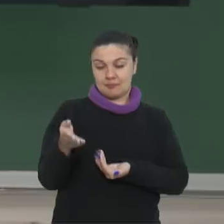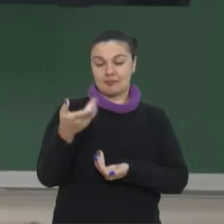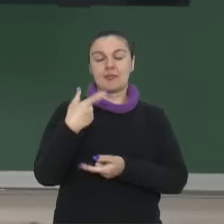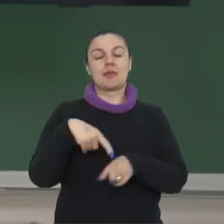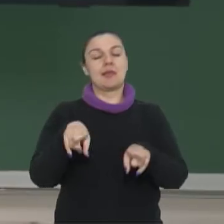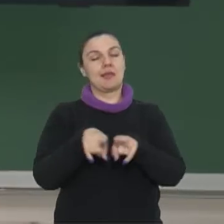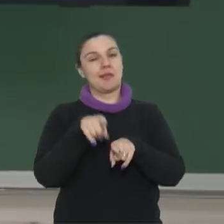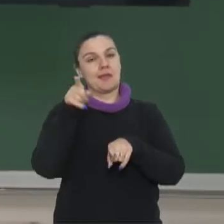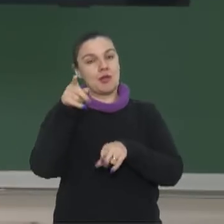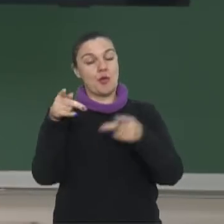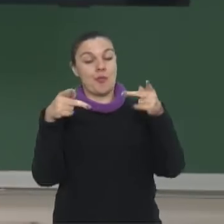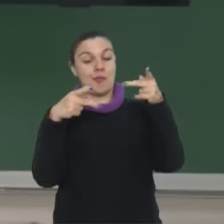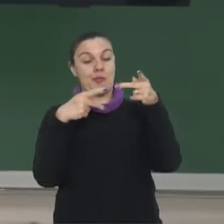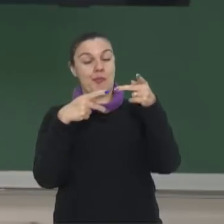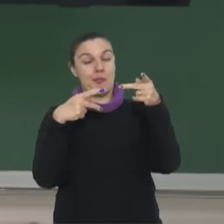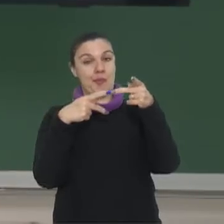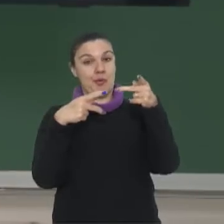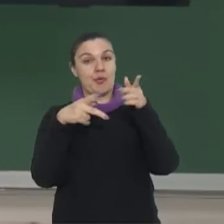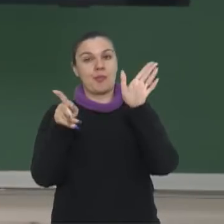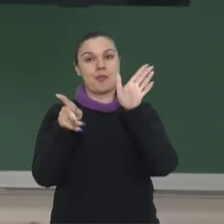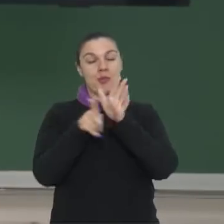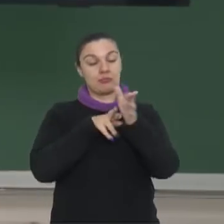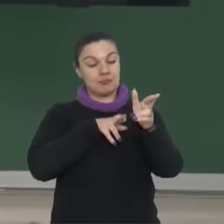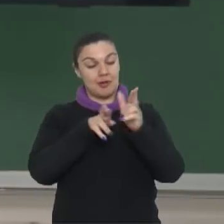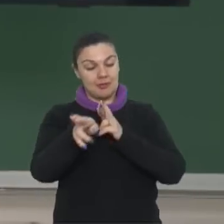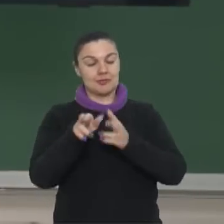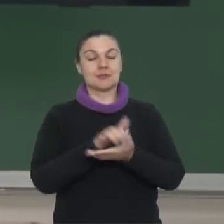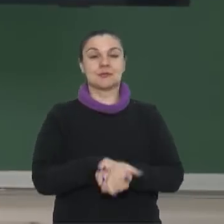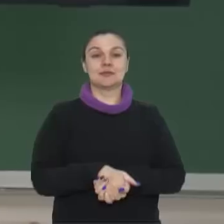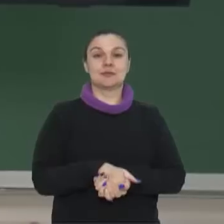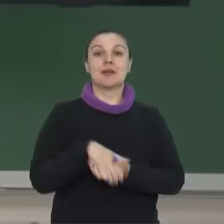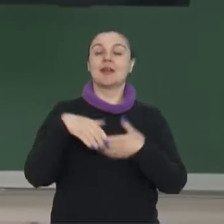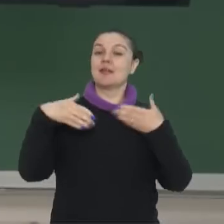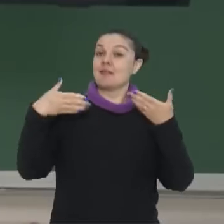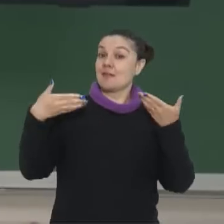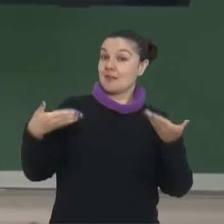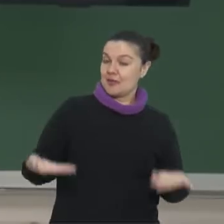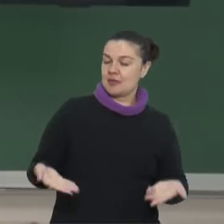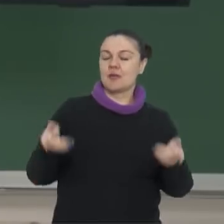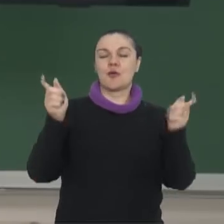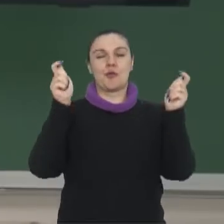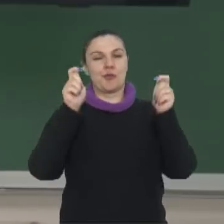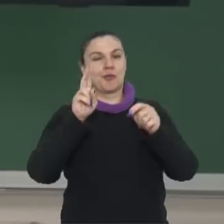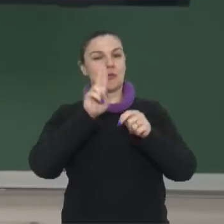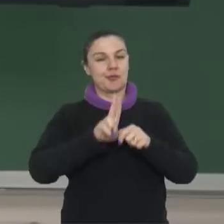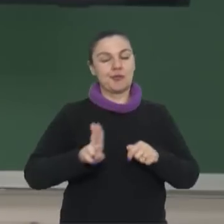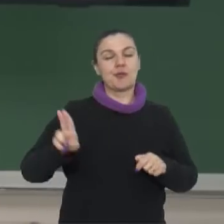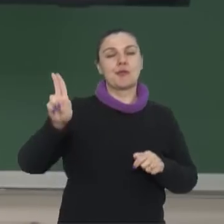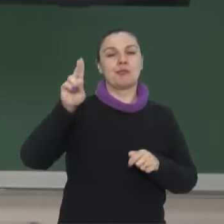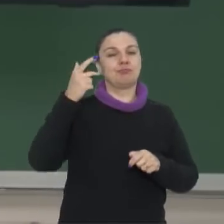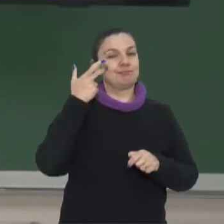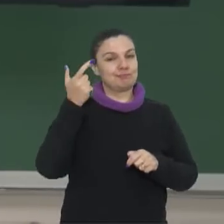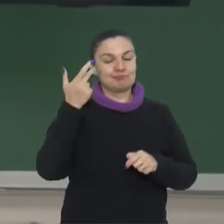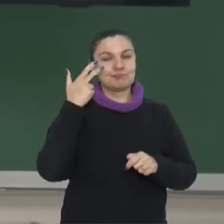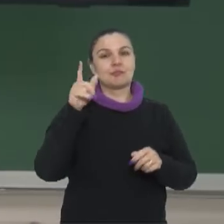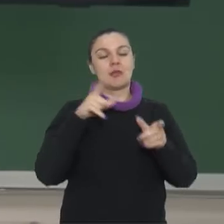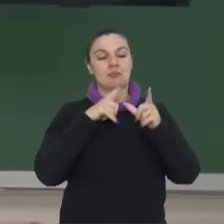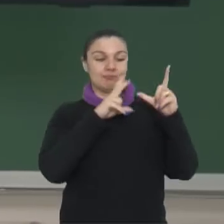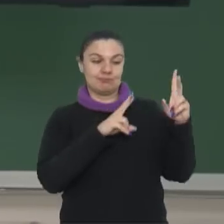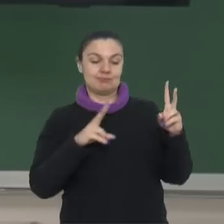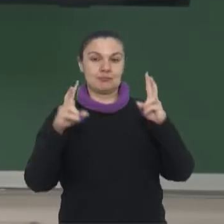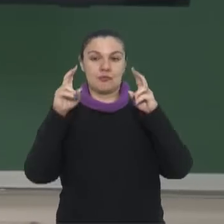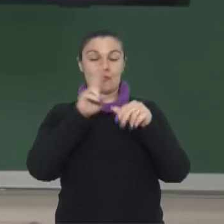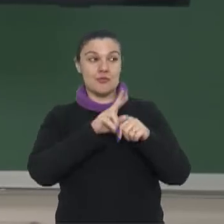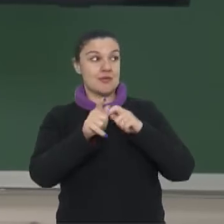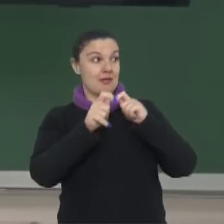nesse caso, a gente tem um pronome relativo aí, tá certo? Então, é bem comum a gente usar esses termos quando eu vou trazer